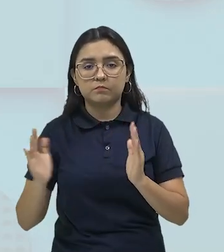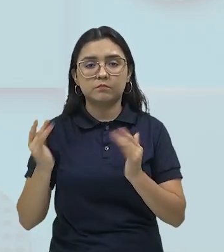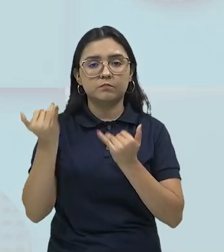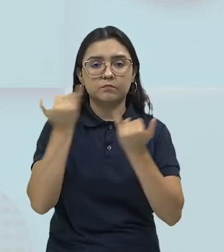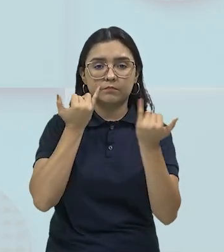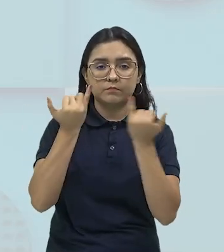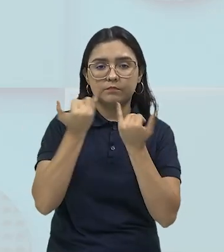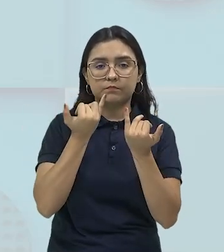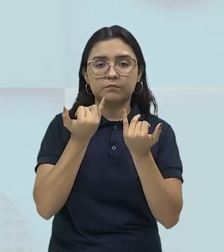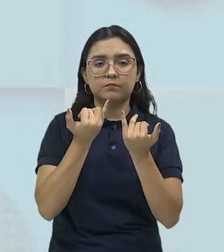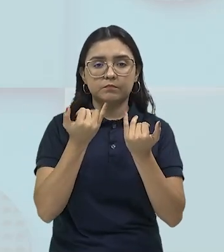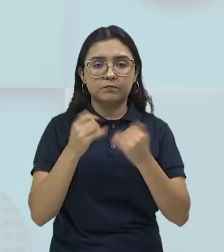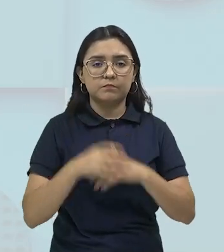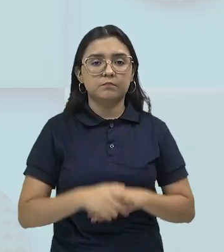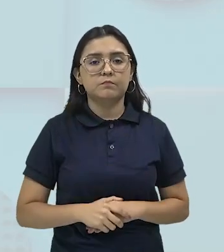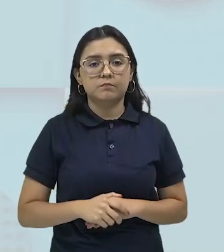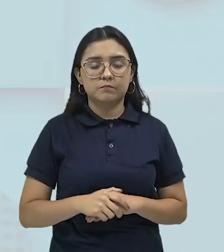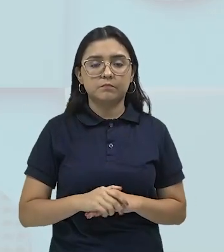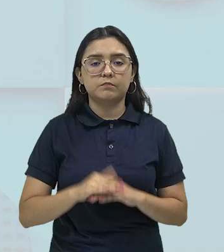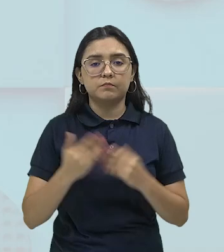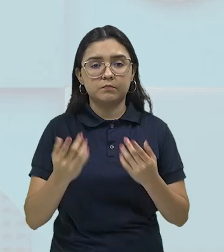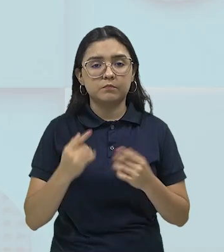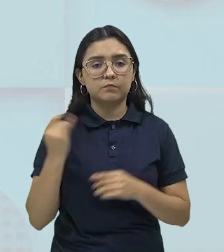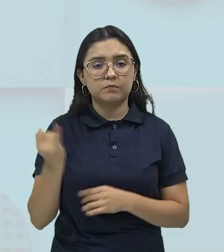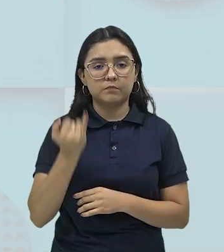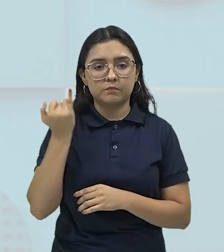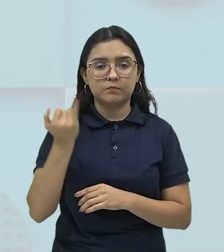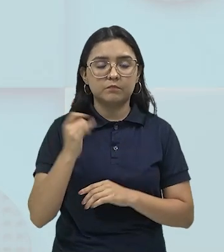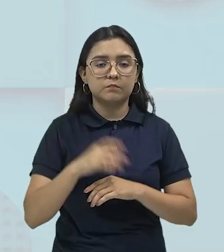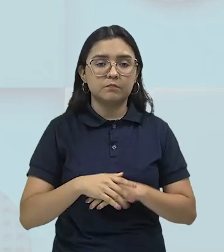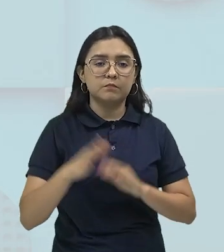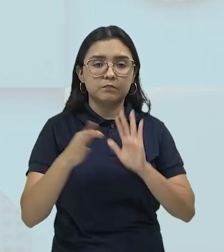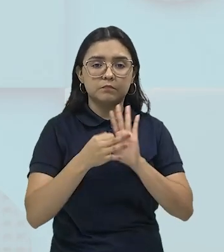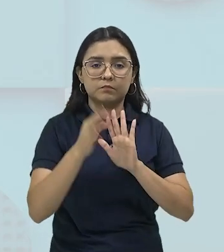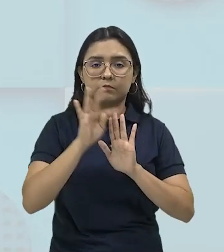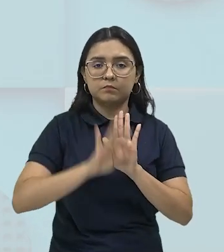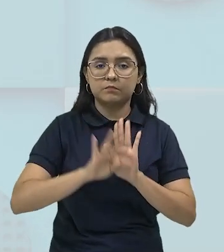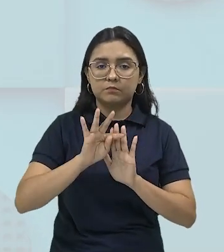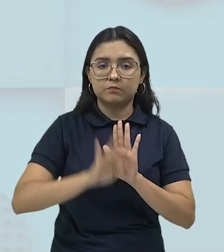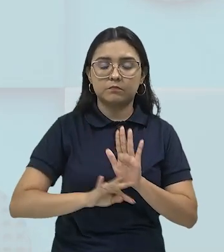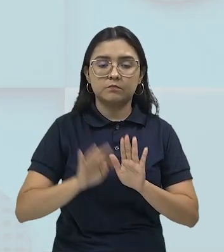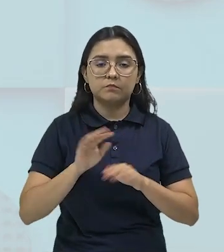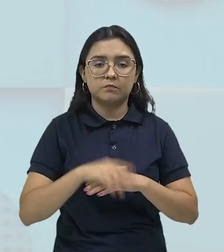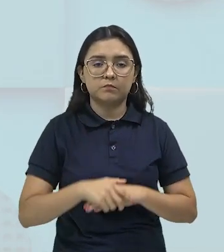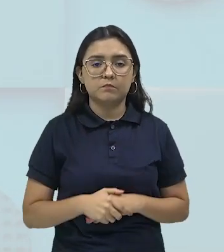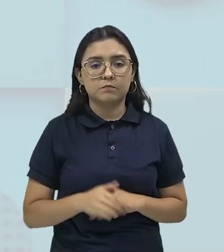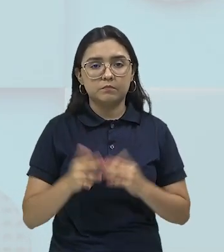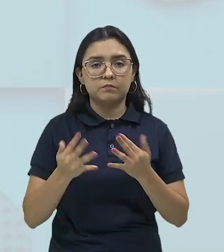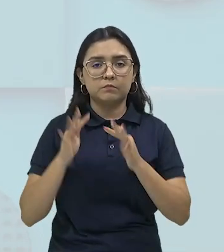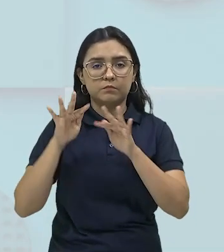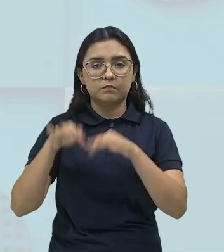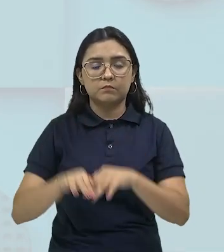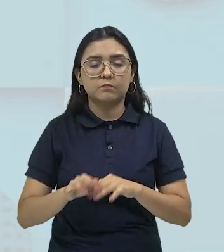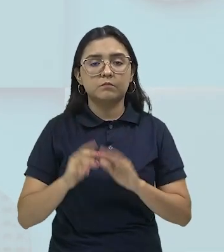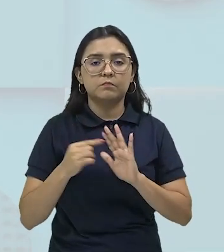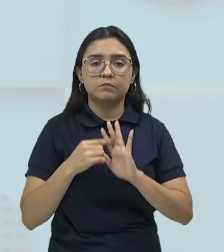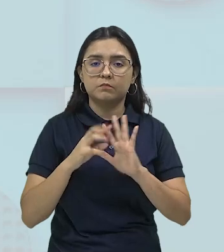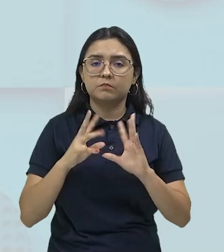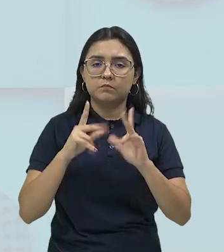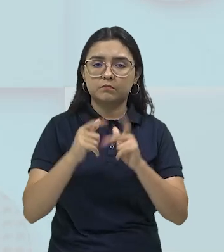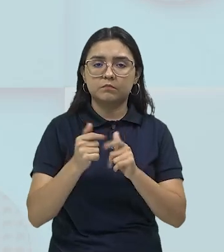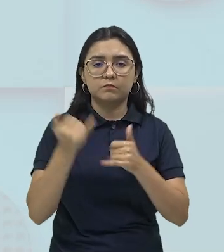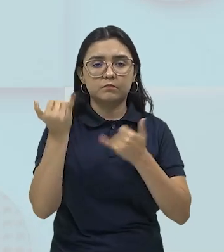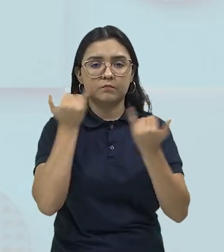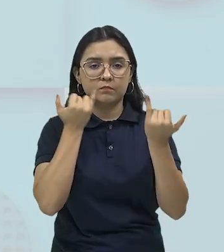todos esses dados que são pertinentes para a sua argumentação e, enfim, você conclui trazendo todas essas informações